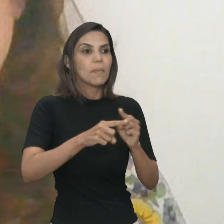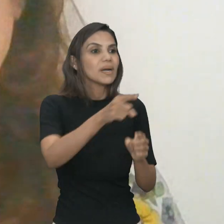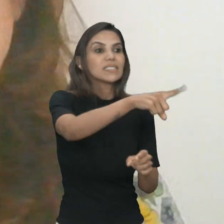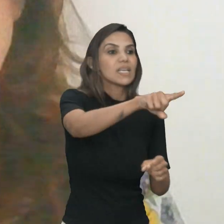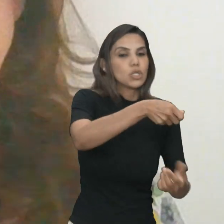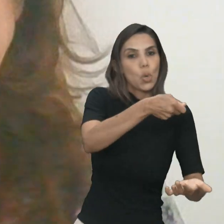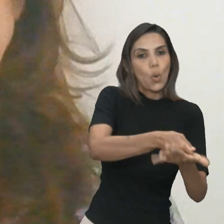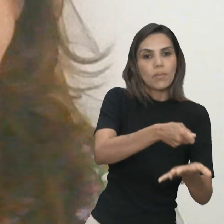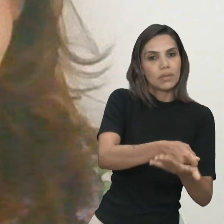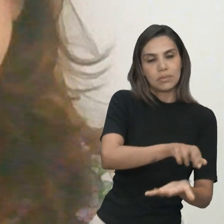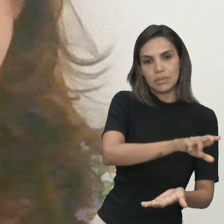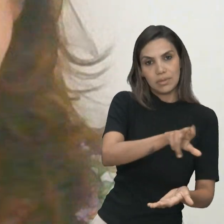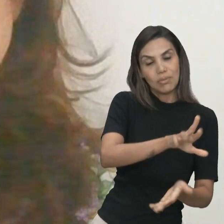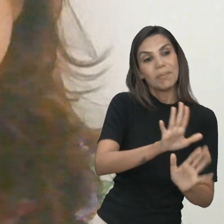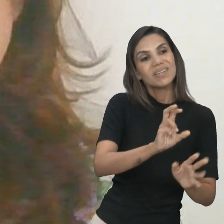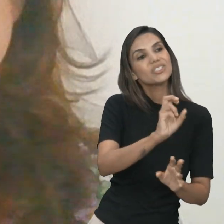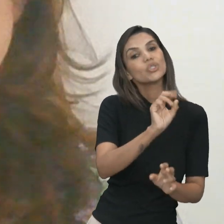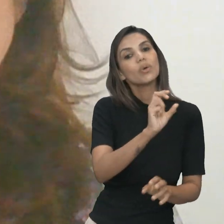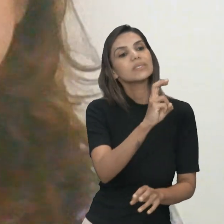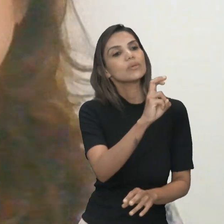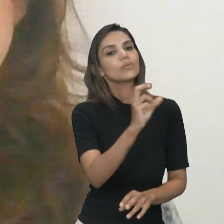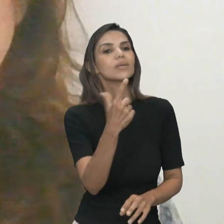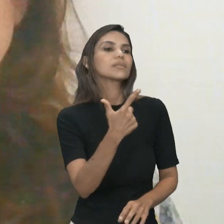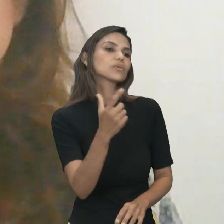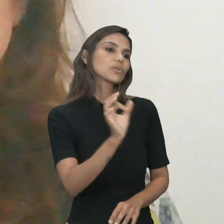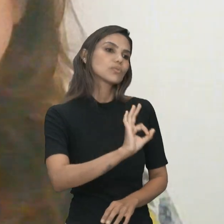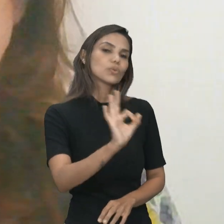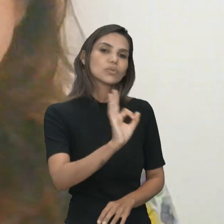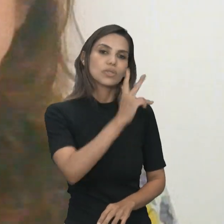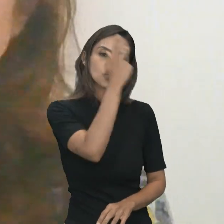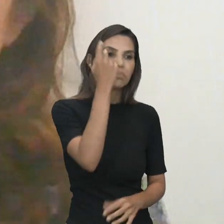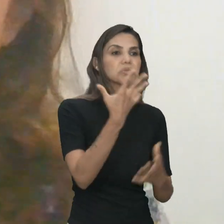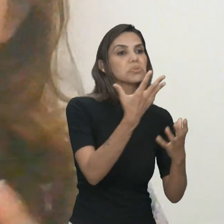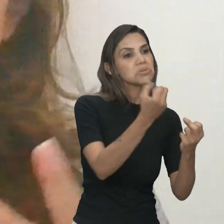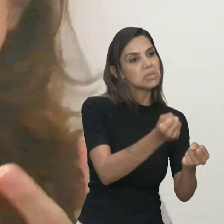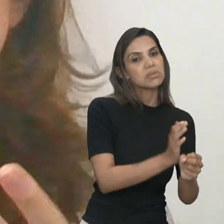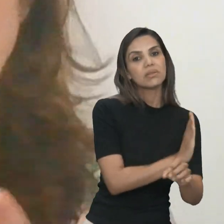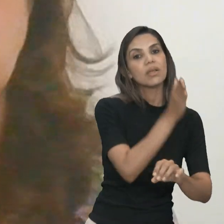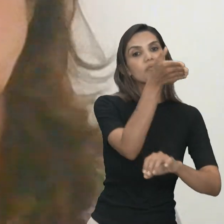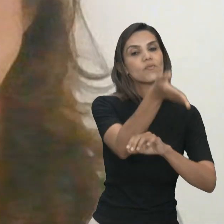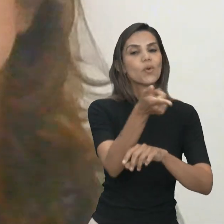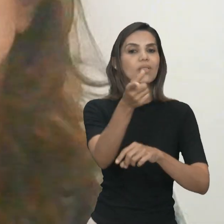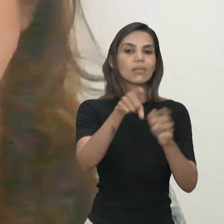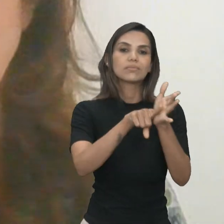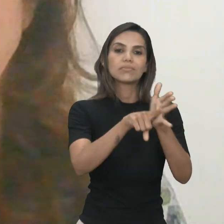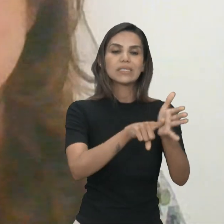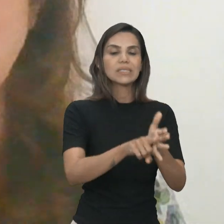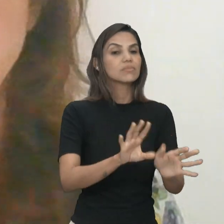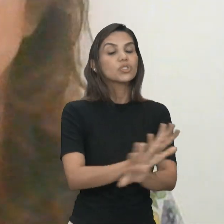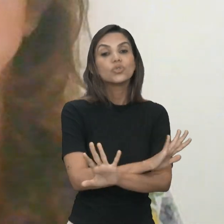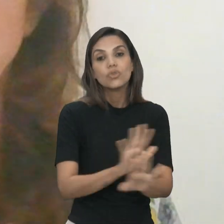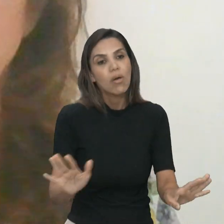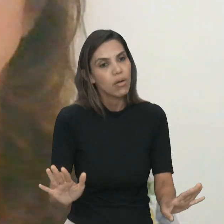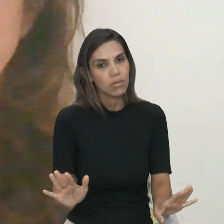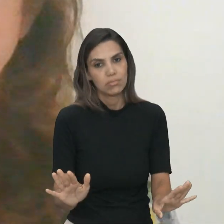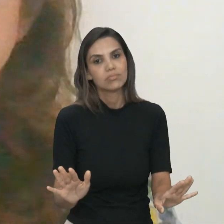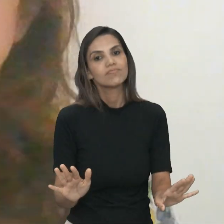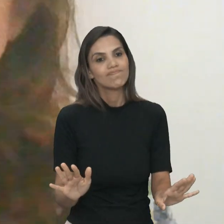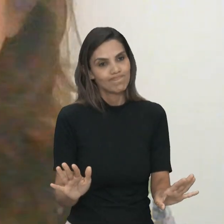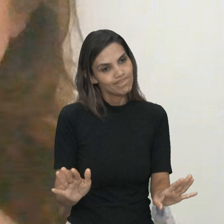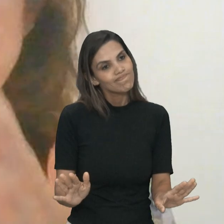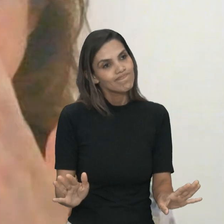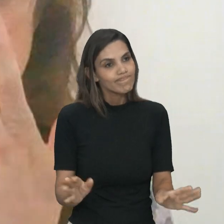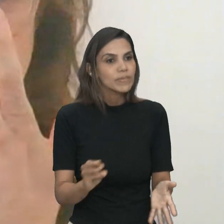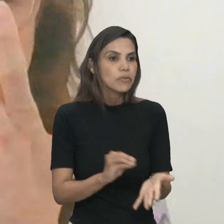foram lá e concluíram. Então, assim, a gente teve 29% e veio todo um montante de recursos para atender a universidade como um todo,